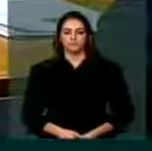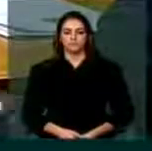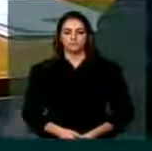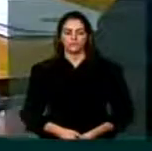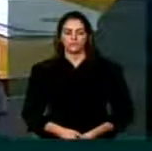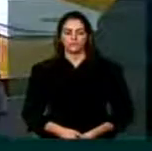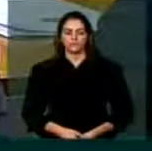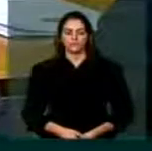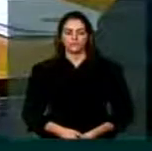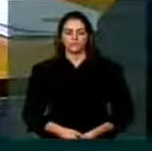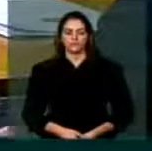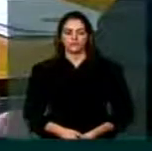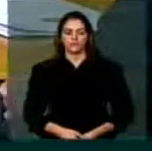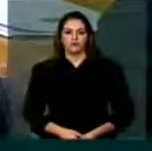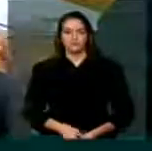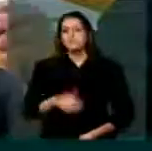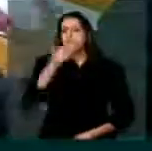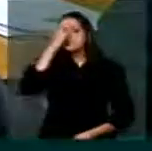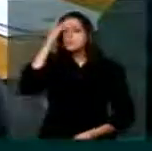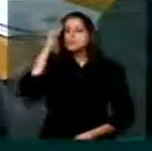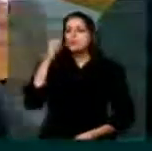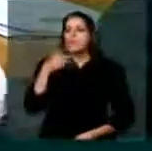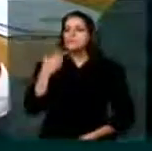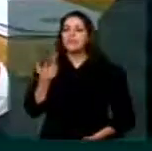O que chama atenção é que alguém vem e fala, não, mas